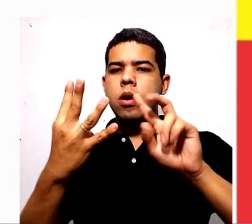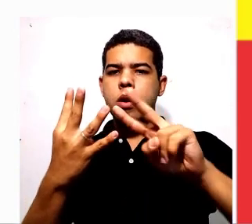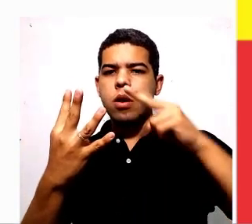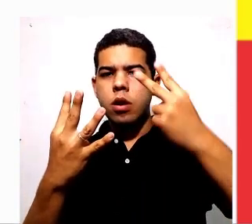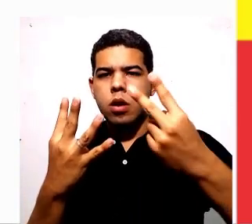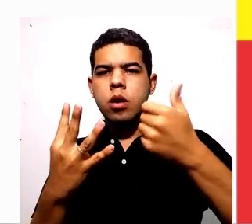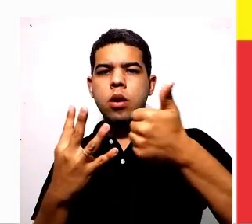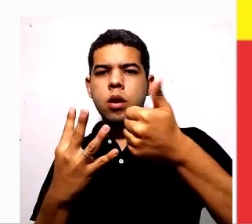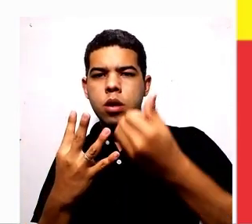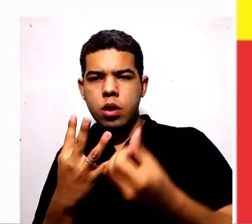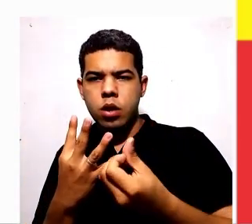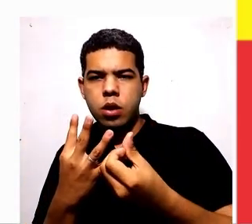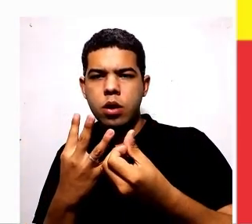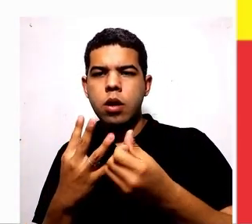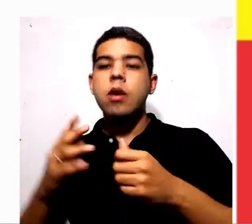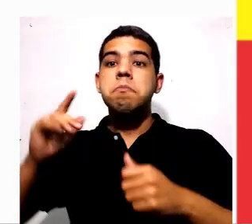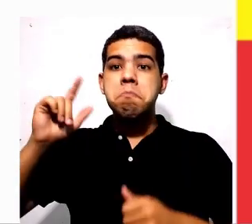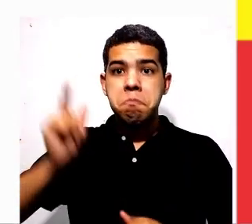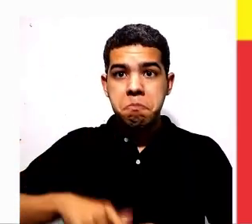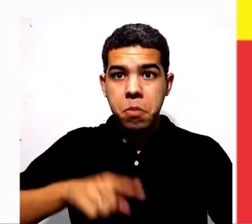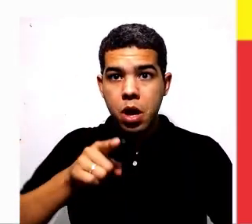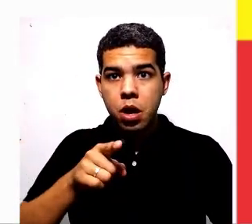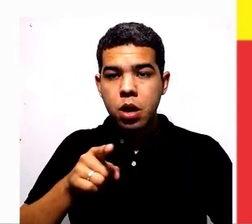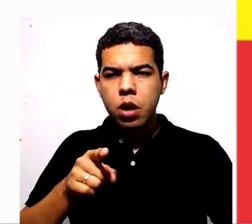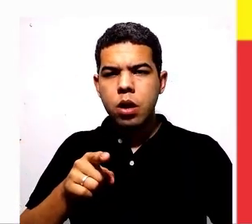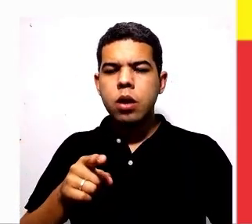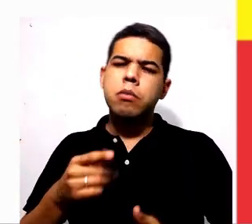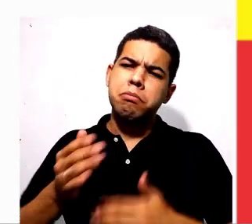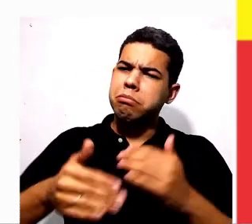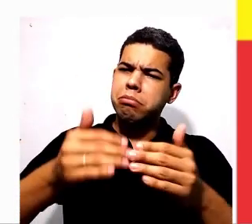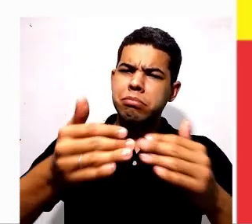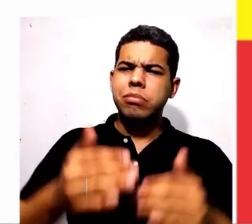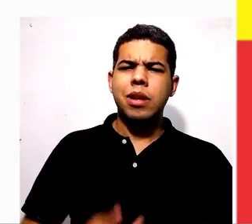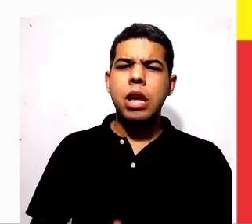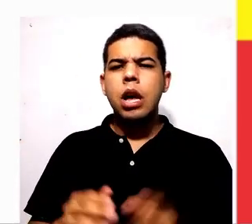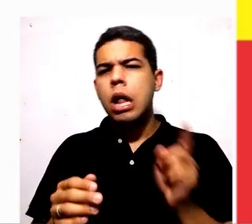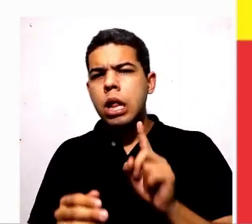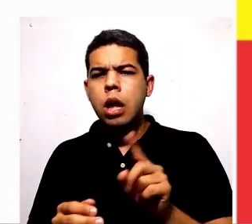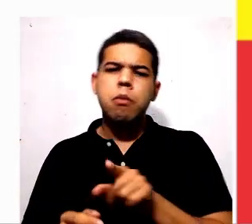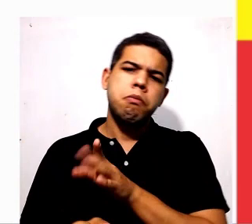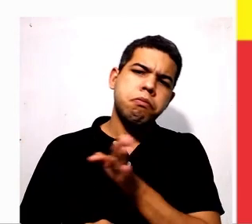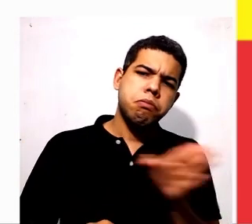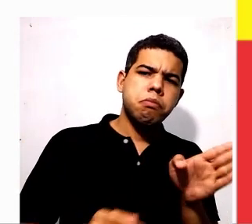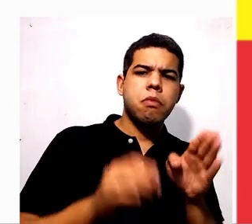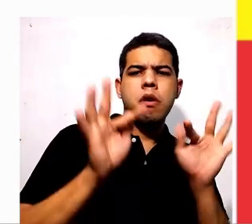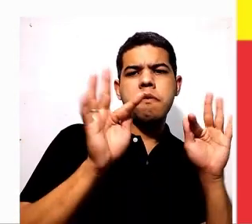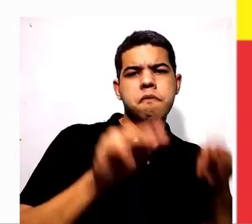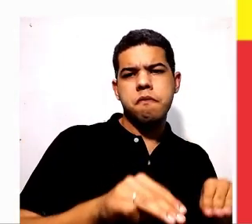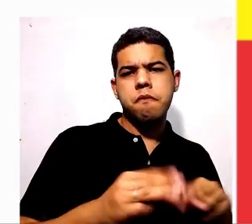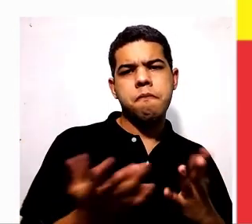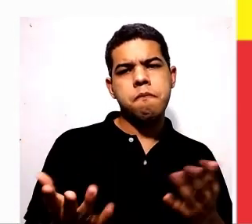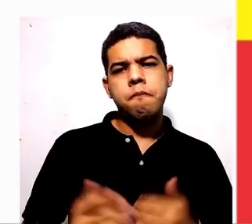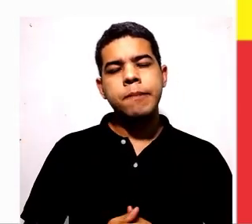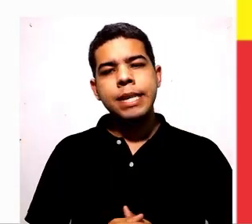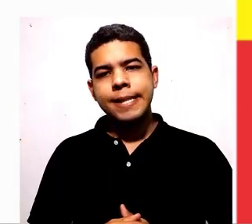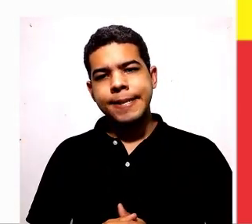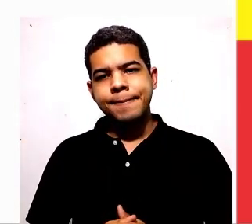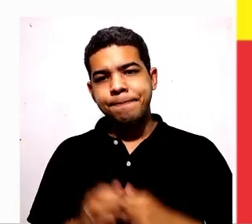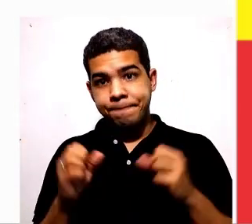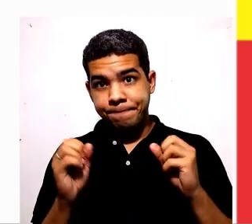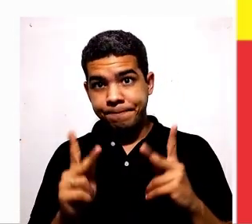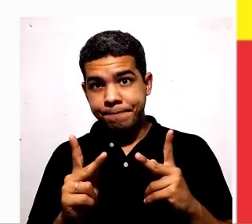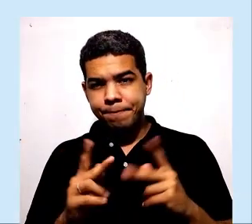então 4 ao quadrado, 16, vai construir mais uma figura, e assim sucessivamente. Se for não, acaba o